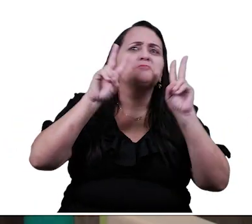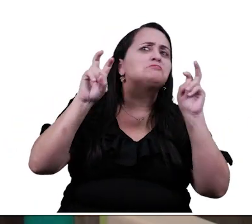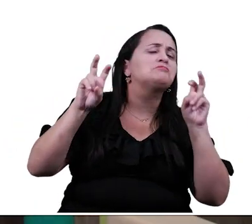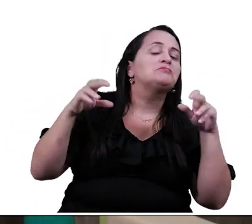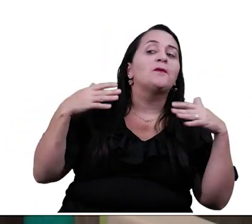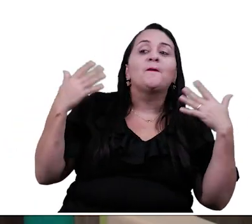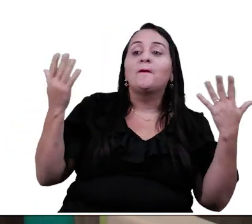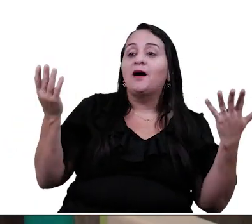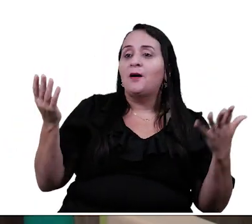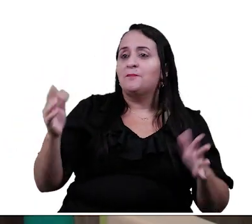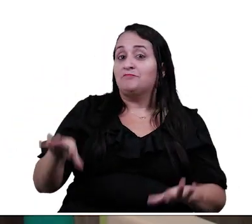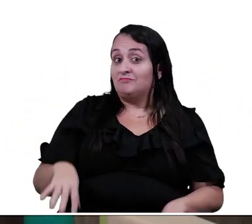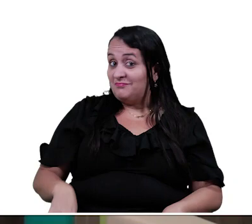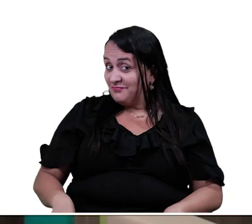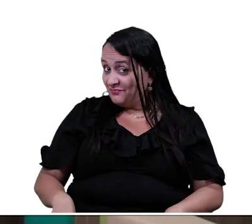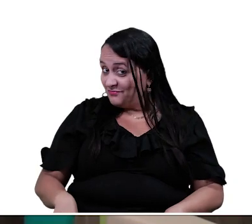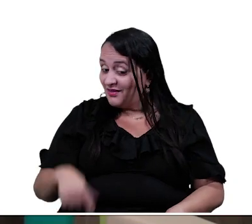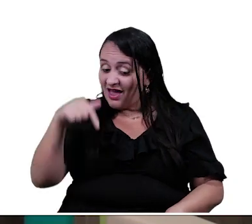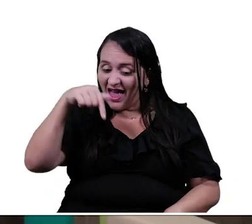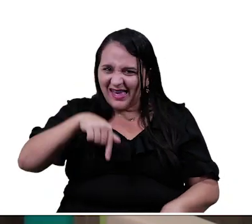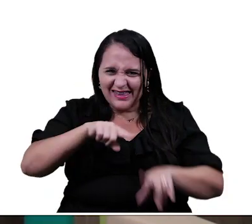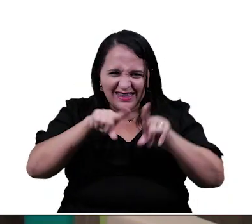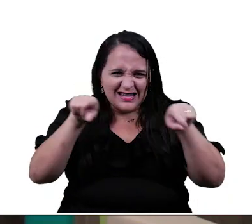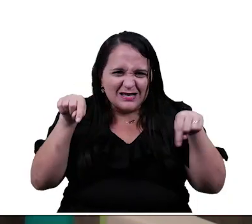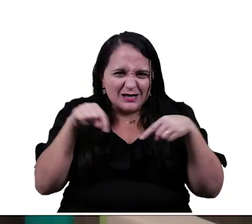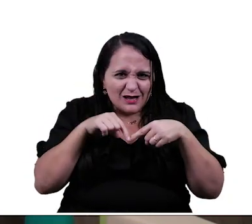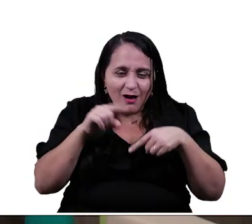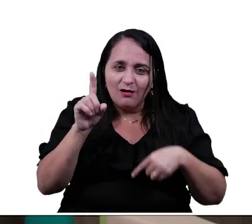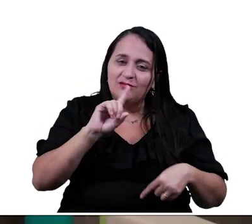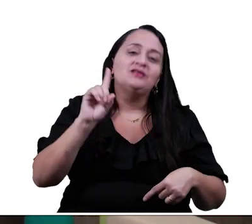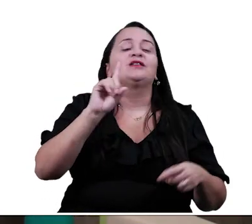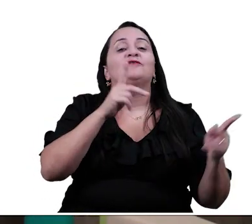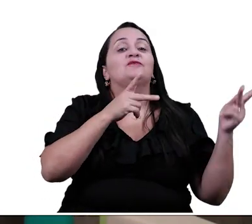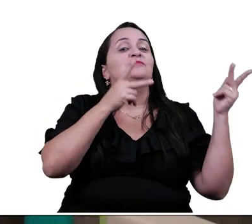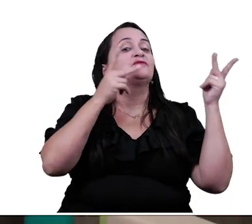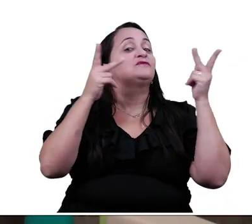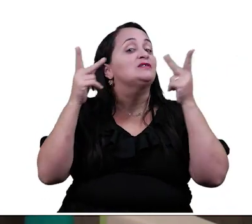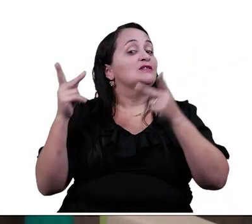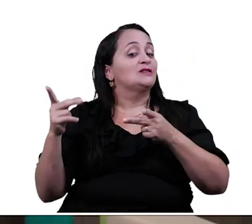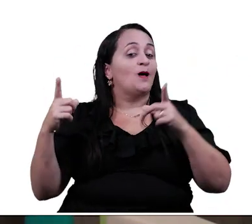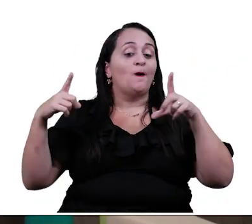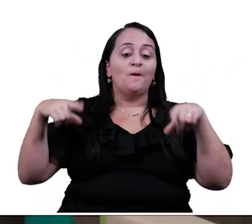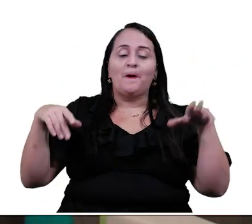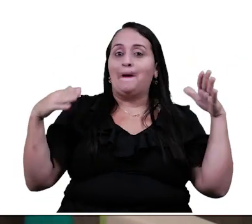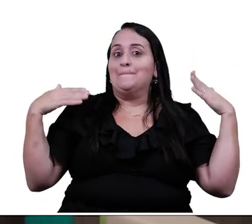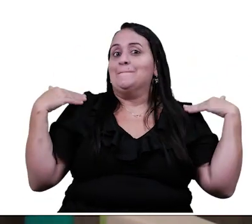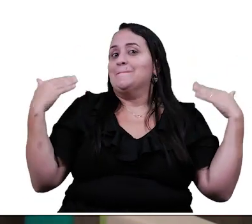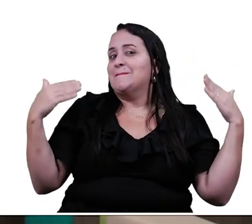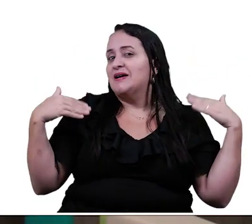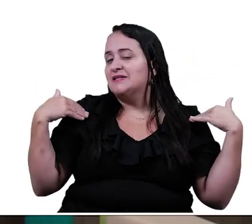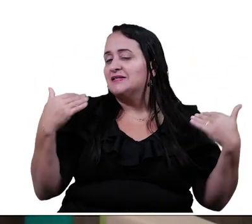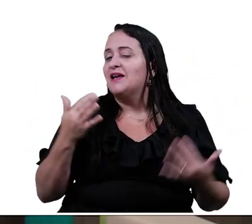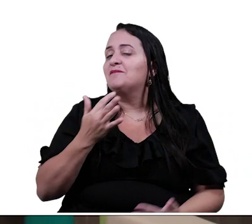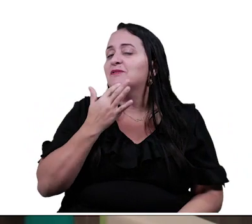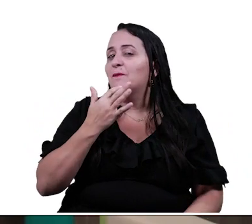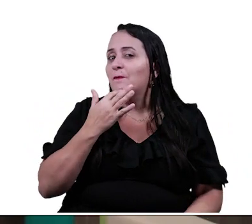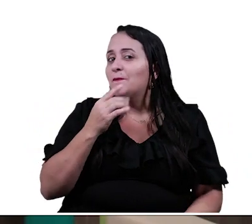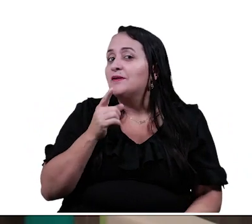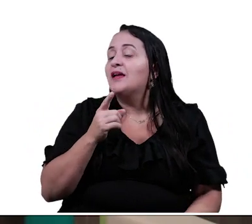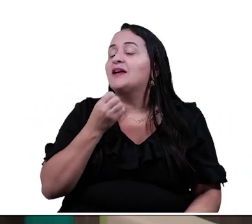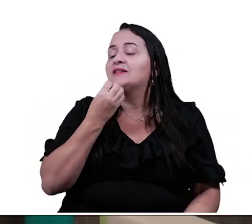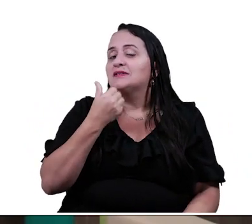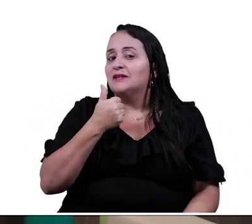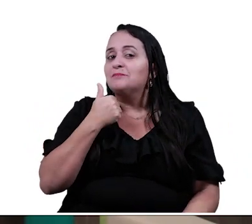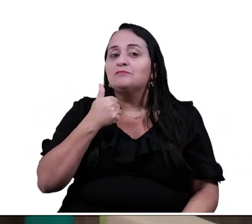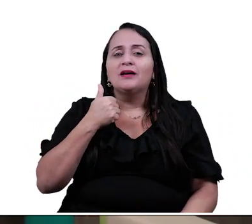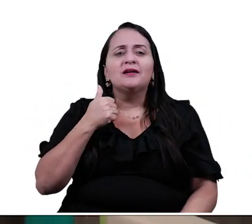vai dar um passeio, a nossa aula não vai ficar só aqui no estúdio, não. O passeio vai ser bom, viu? É um lugar que vocês conhecem bem, né, Com